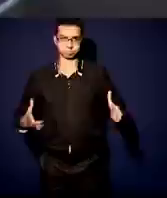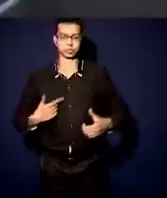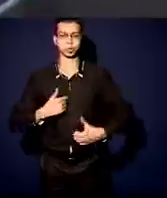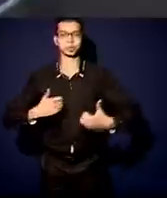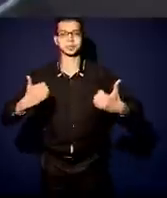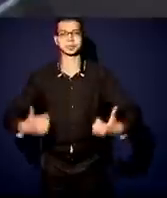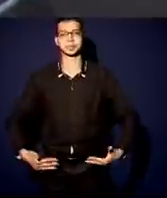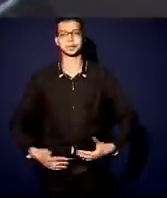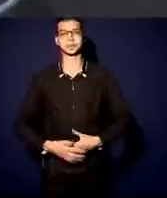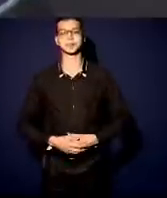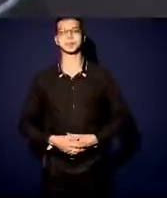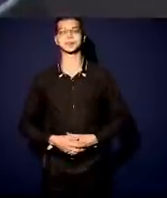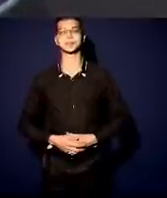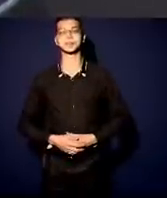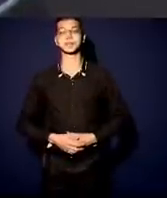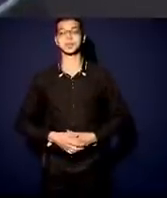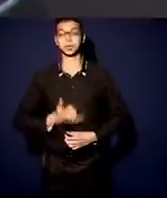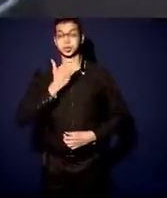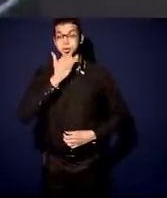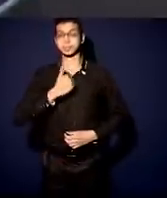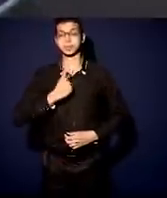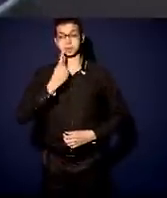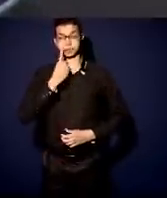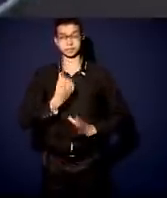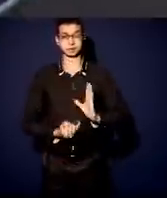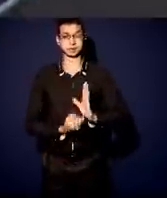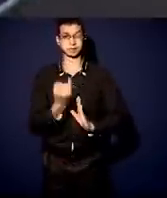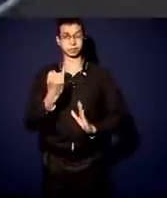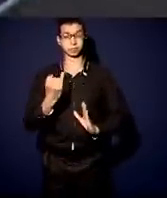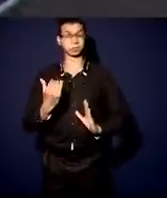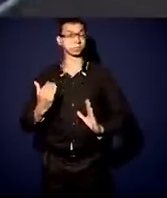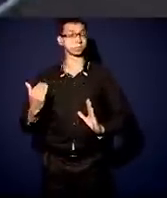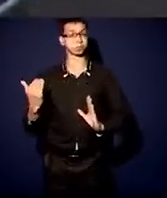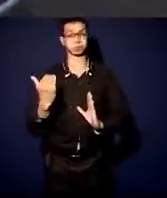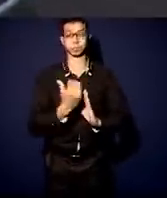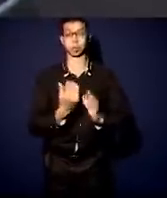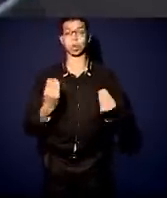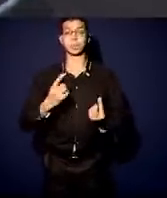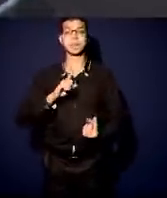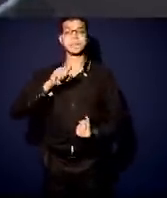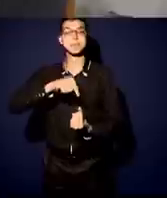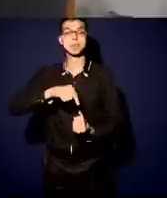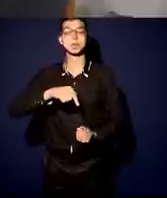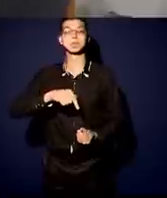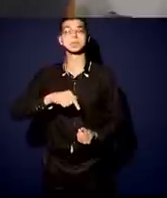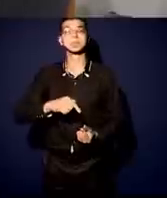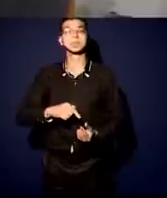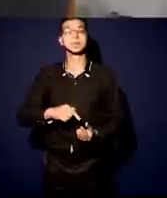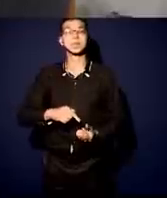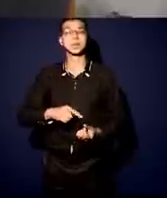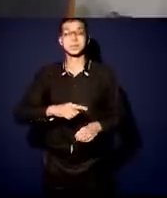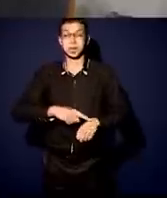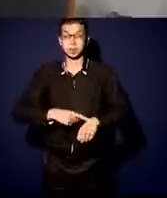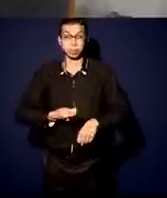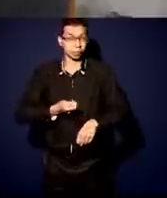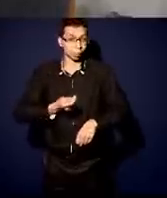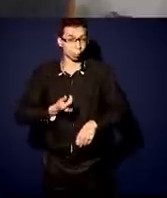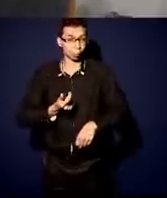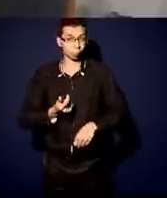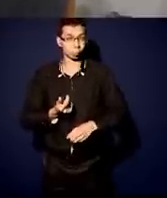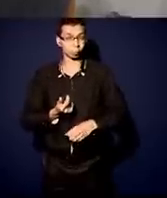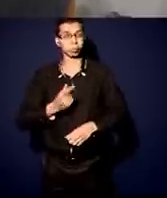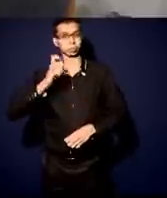para uma meta desculpa de uma inflação alta para meta baixa em pouco tempo então a gente tem que ponderar esses custos